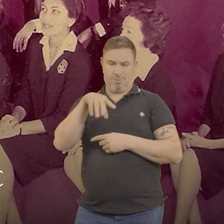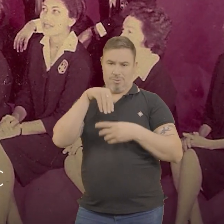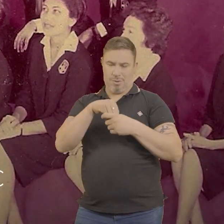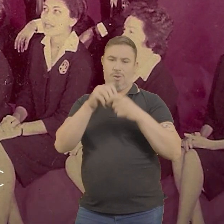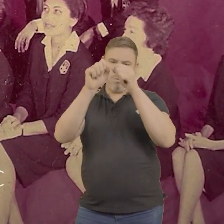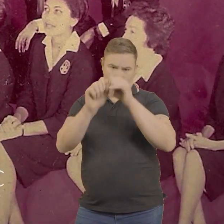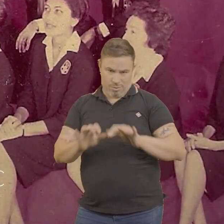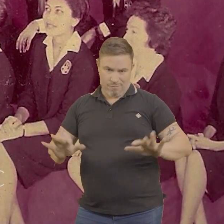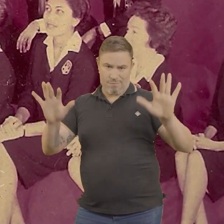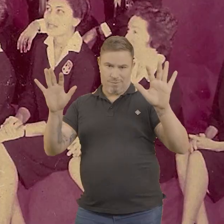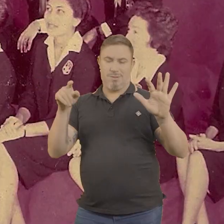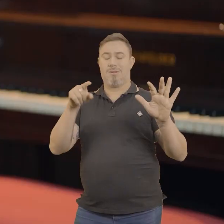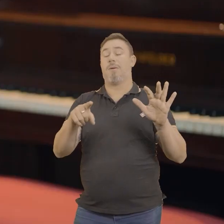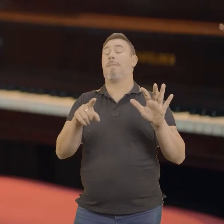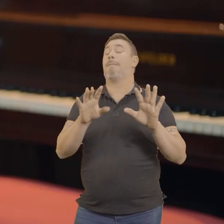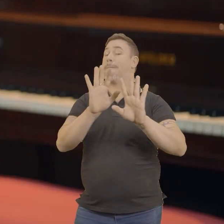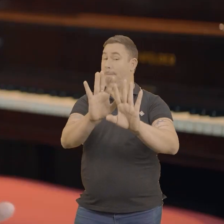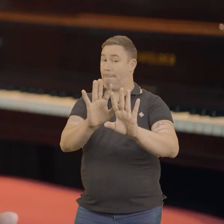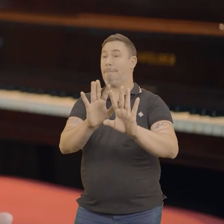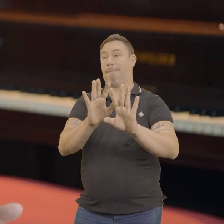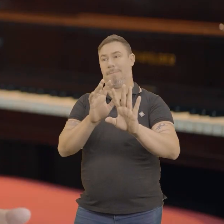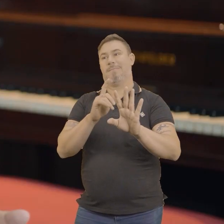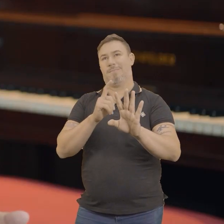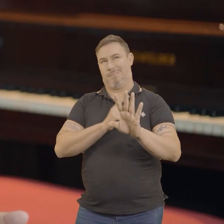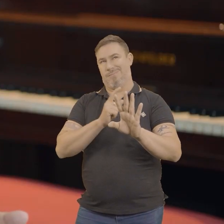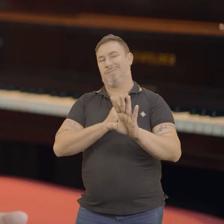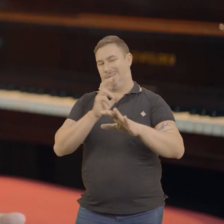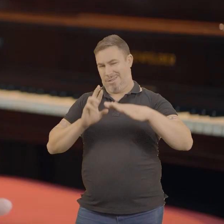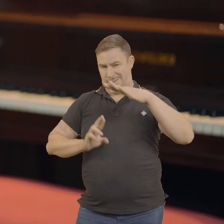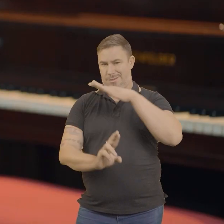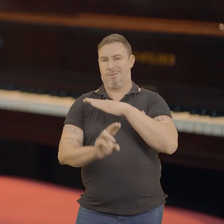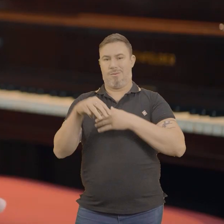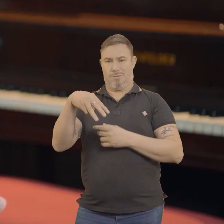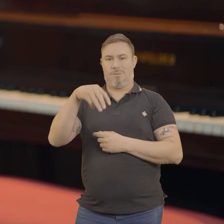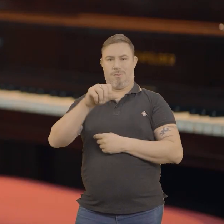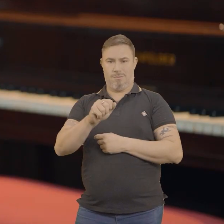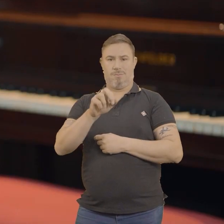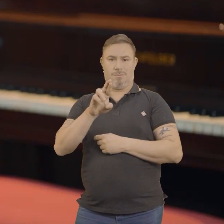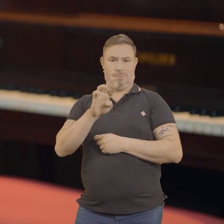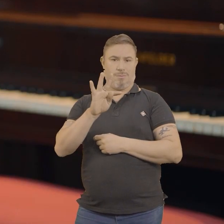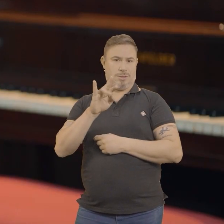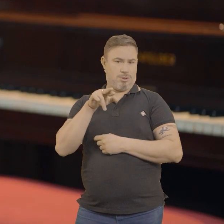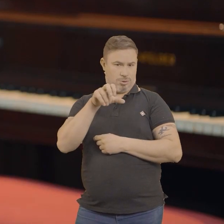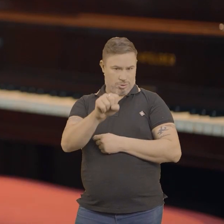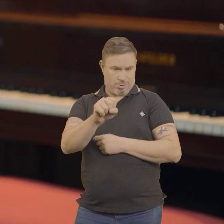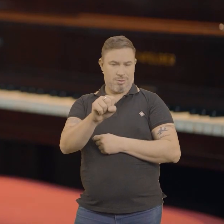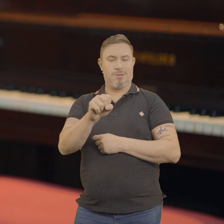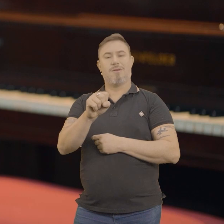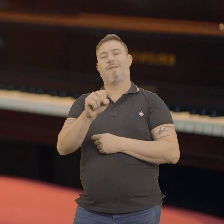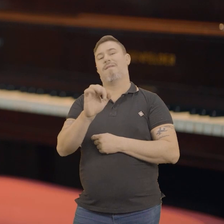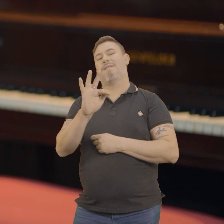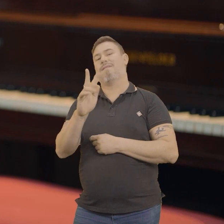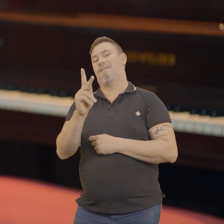no conservatório, mas, como era reitor Martins Filho, ele adquiriu o